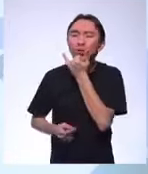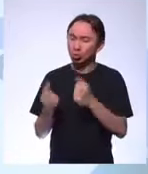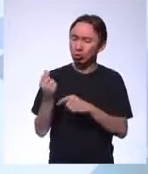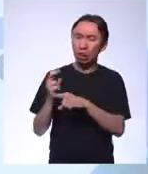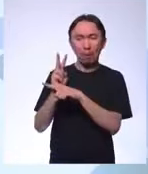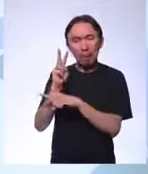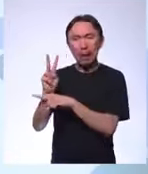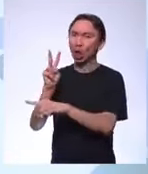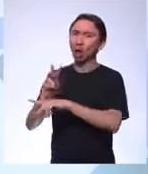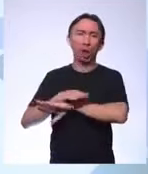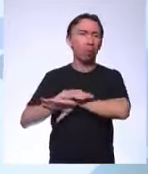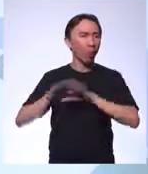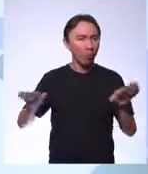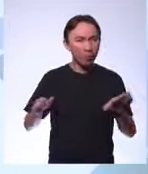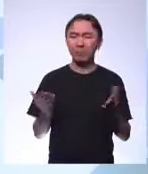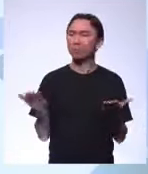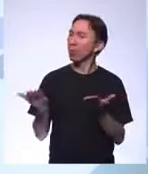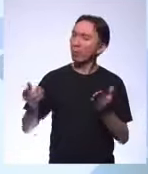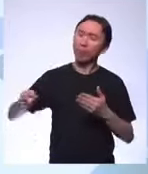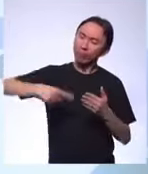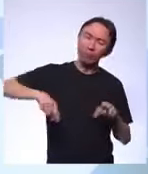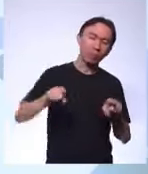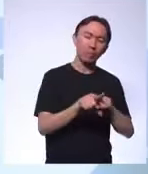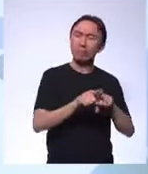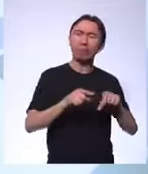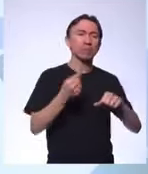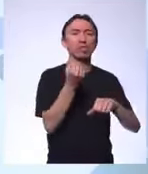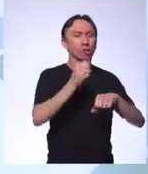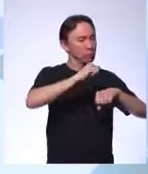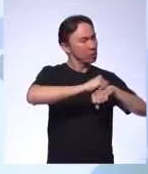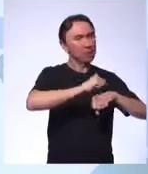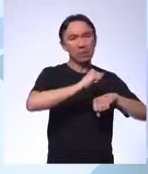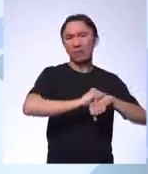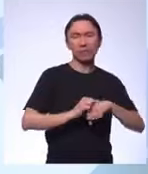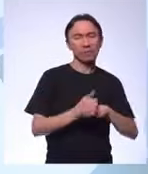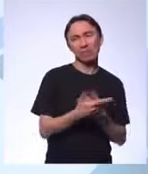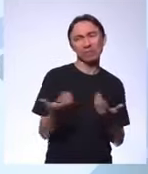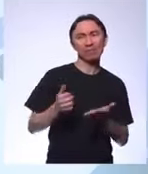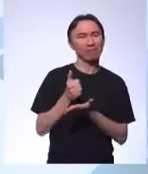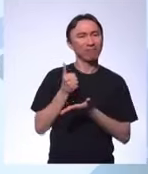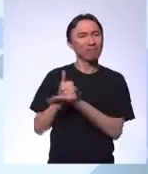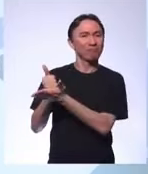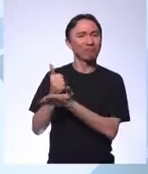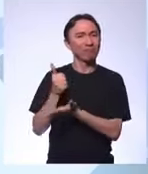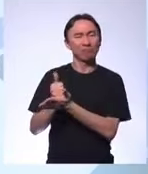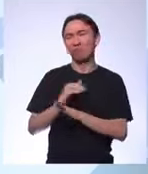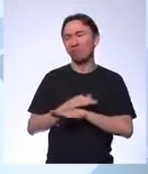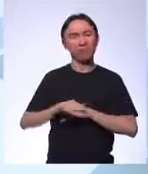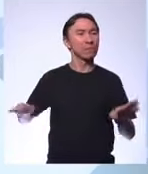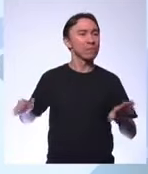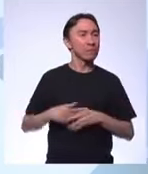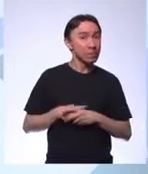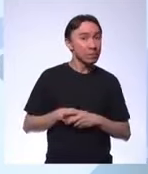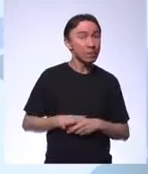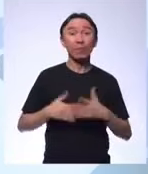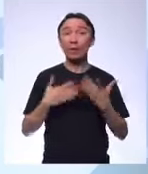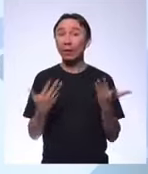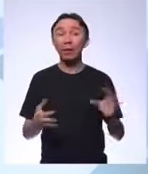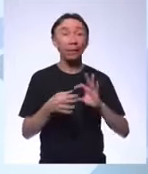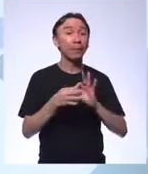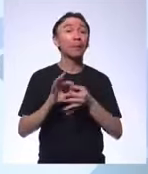gente também está em crise, né? Então, infelizmente, não vamos poder mais dar esse apoio para vocês. Então, dentro desse